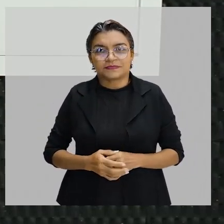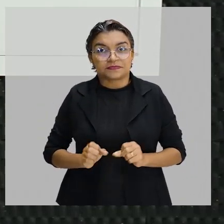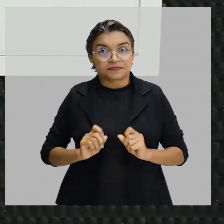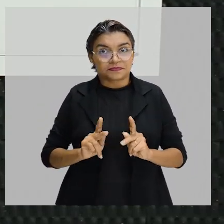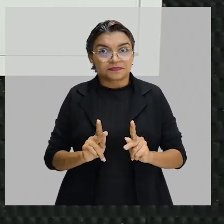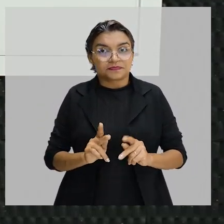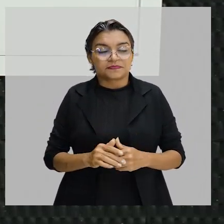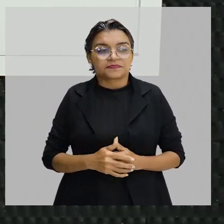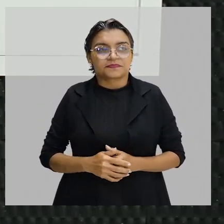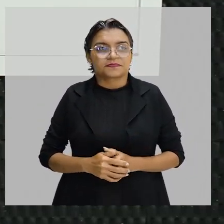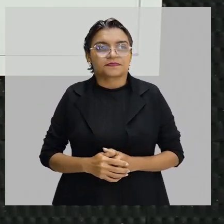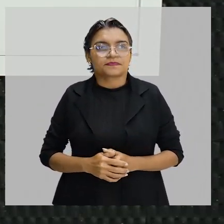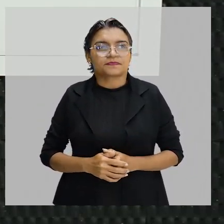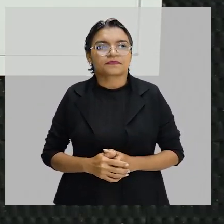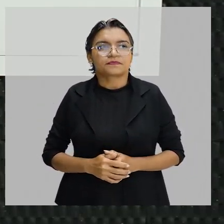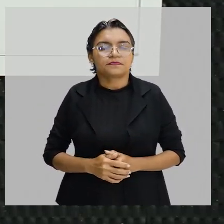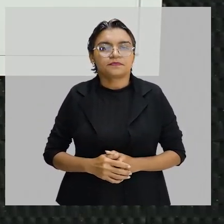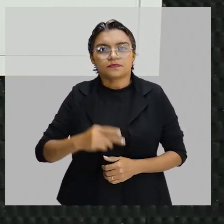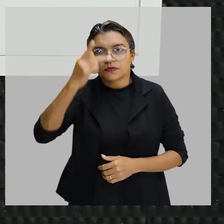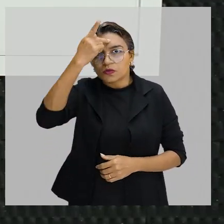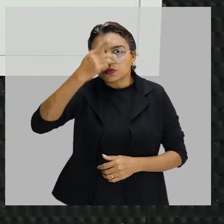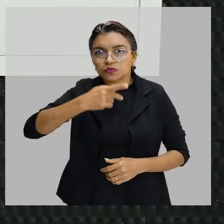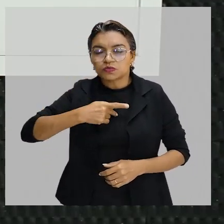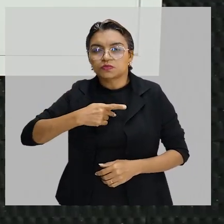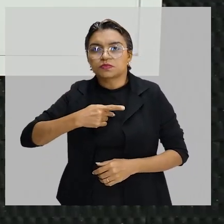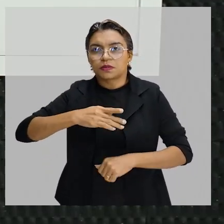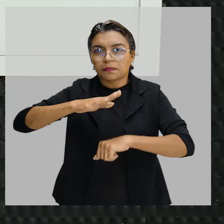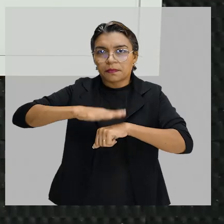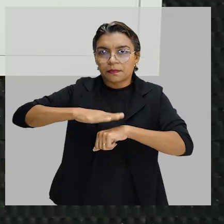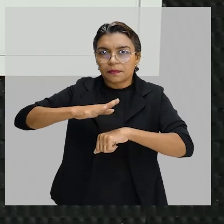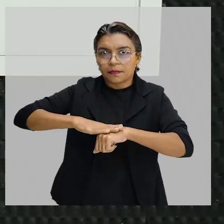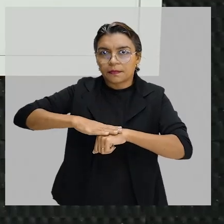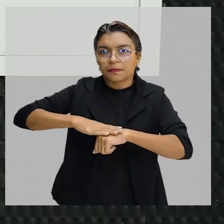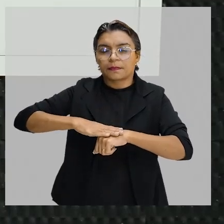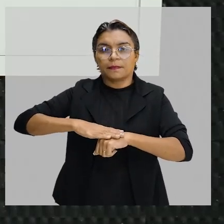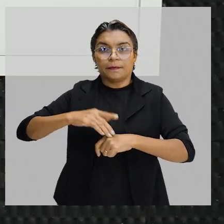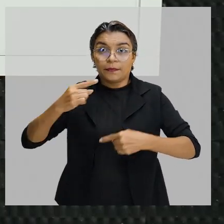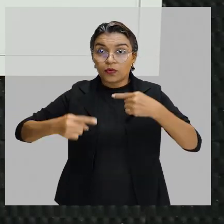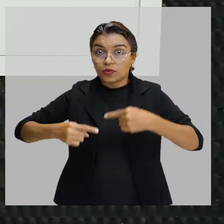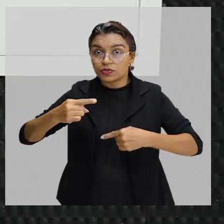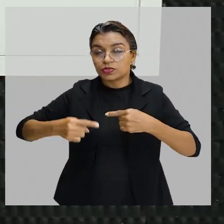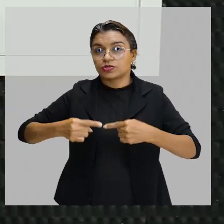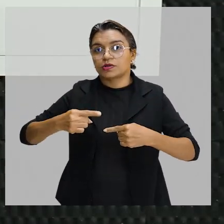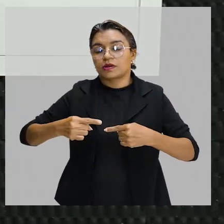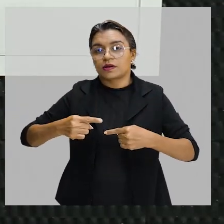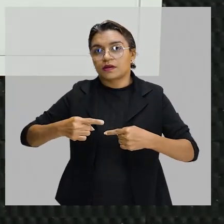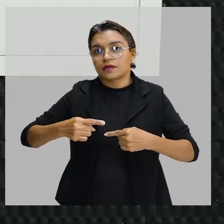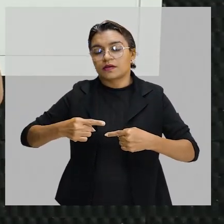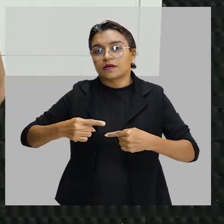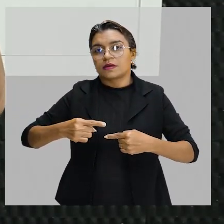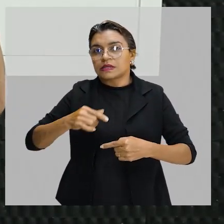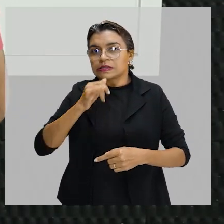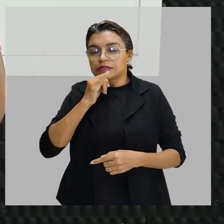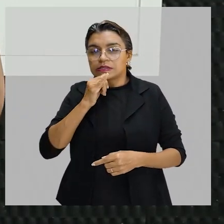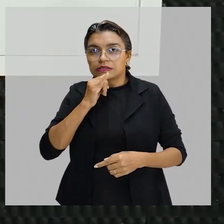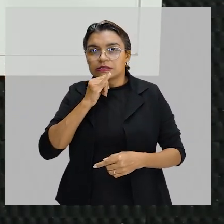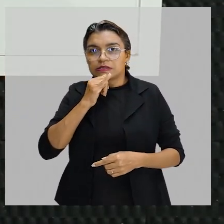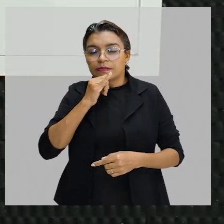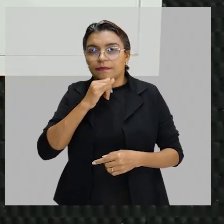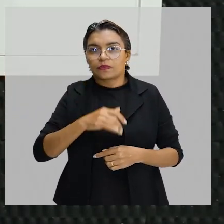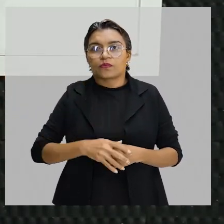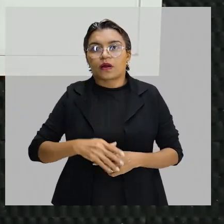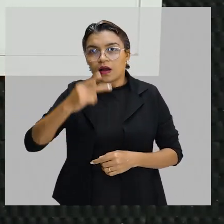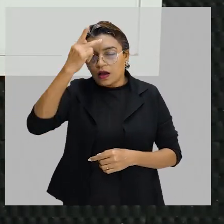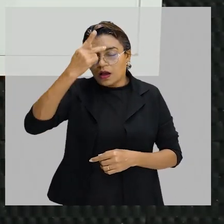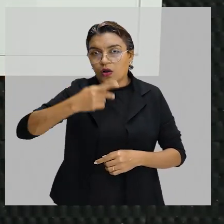ok? Olha só. Esta autonomia política, obviamente, ela já está embutida deste conceito de participação